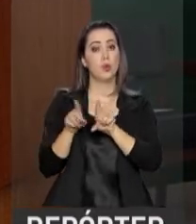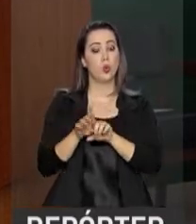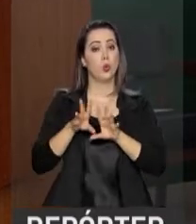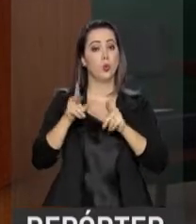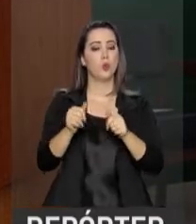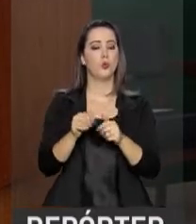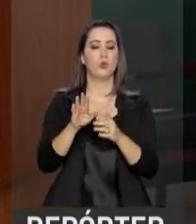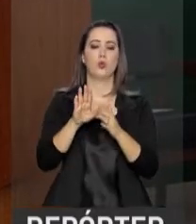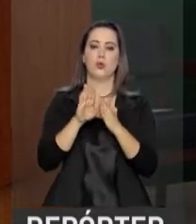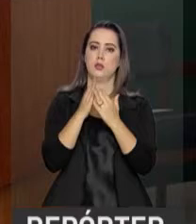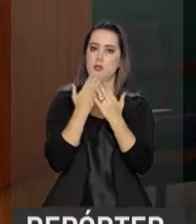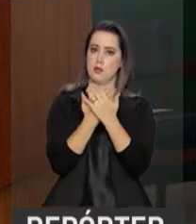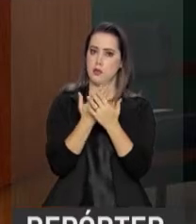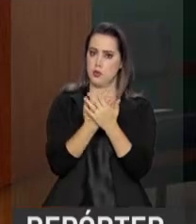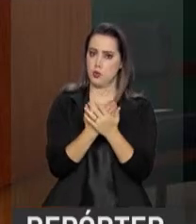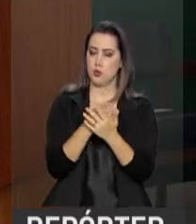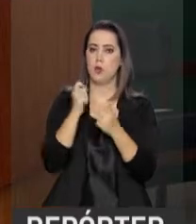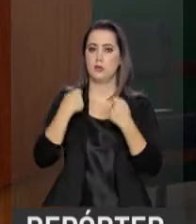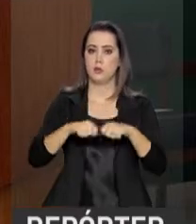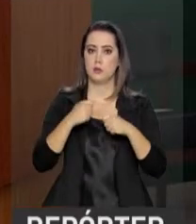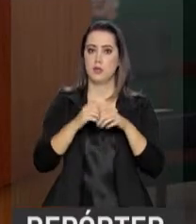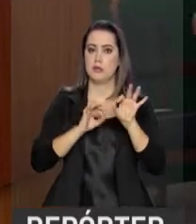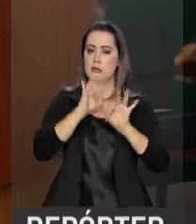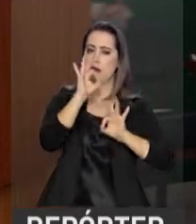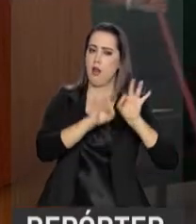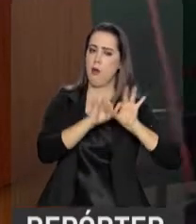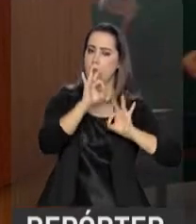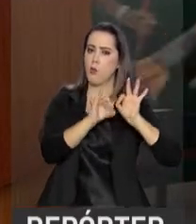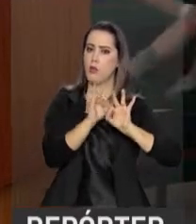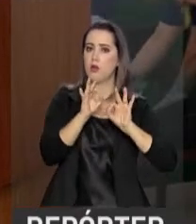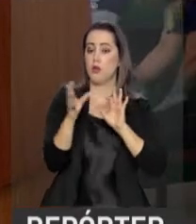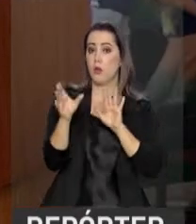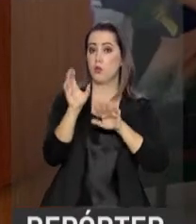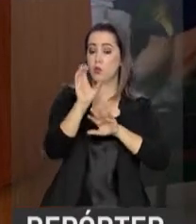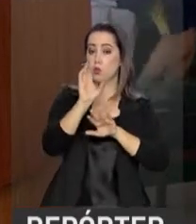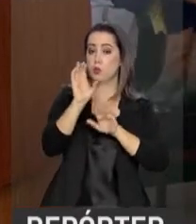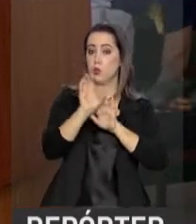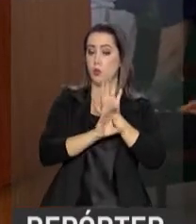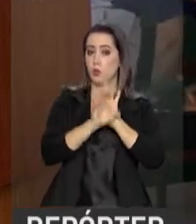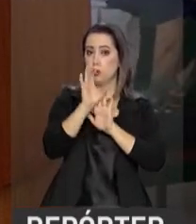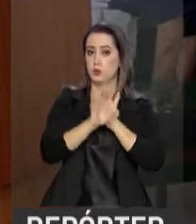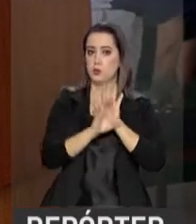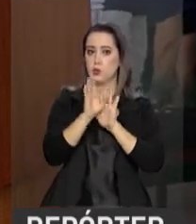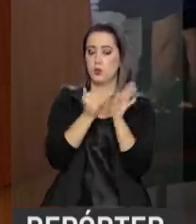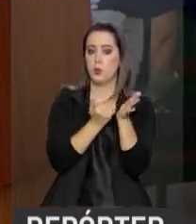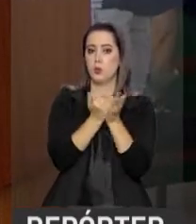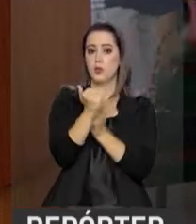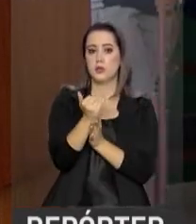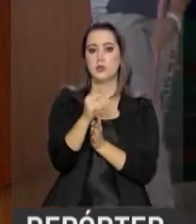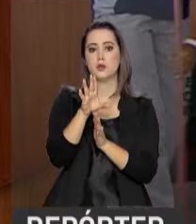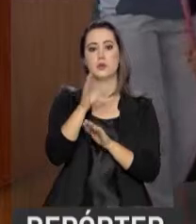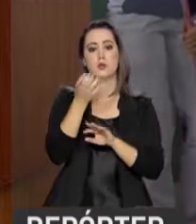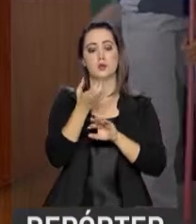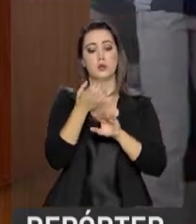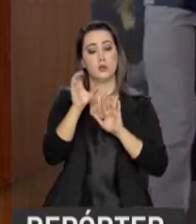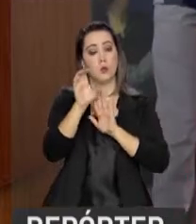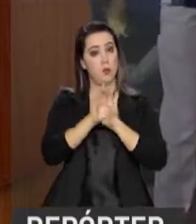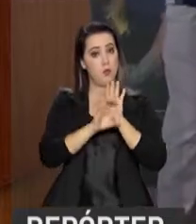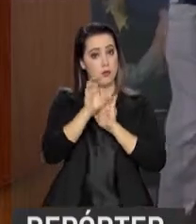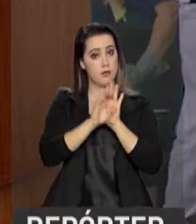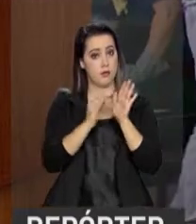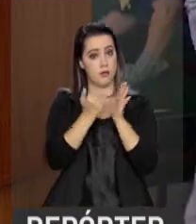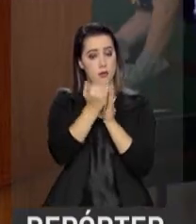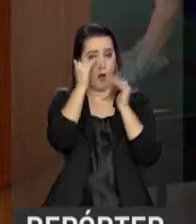as escolas devem adaptar e rever os currículos no ano que vem para iniciar a implementação da base